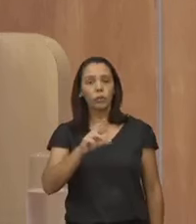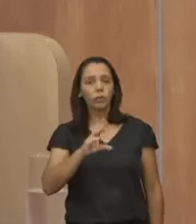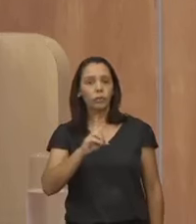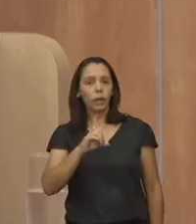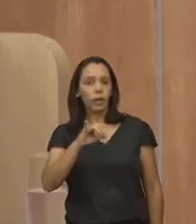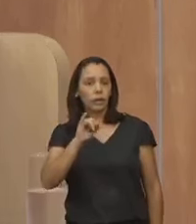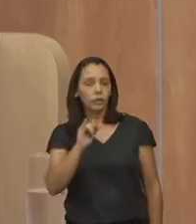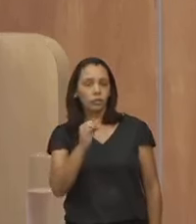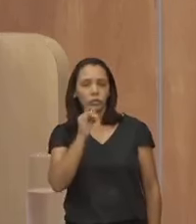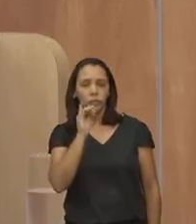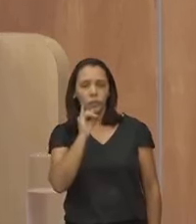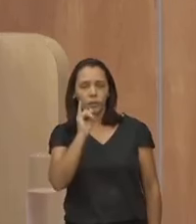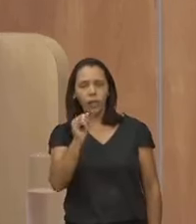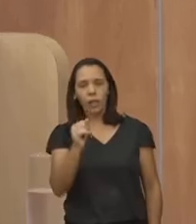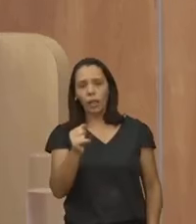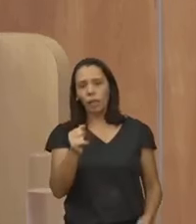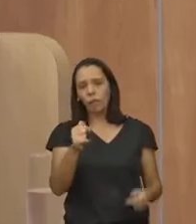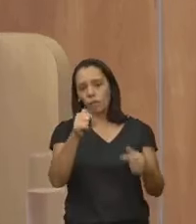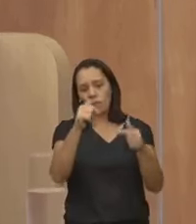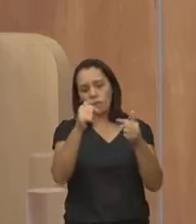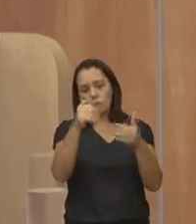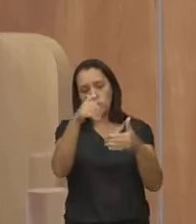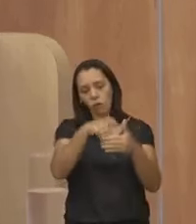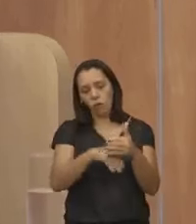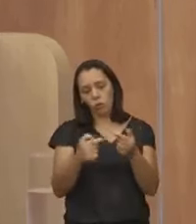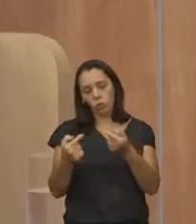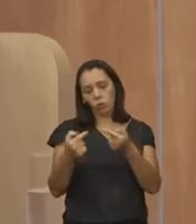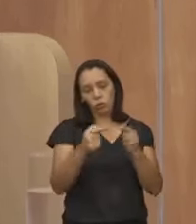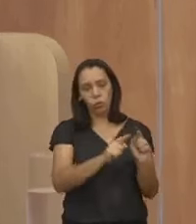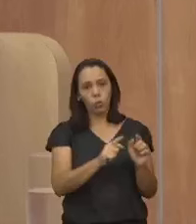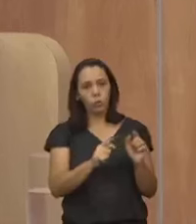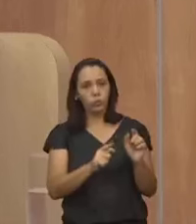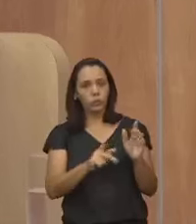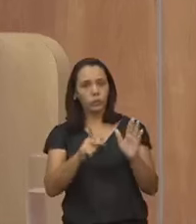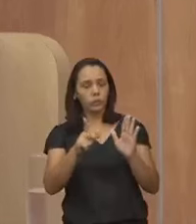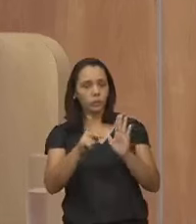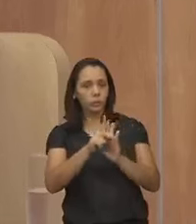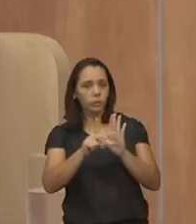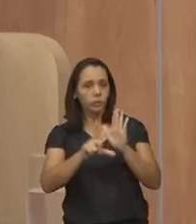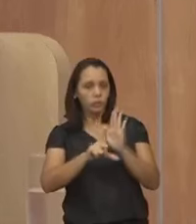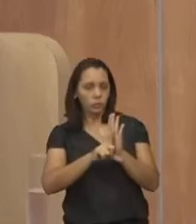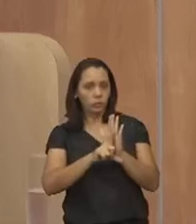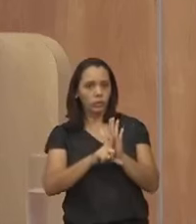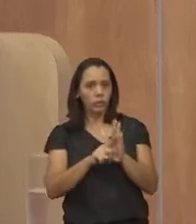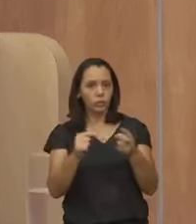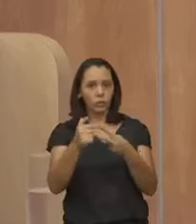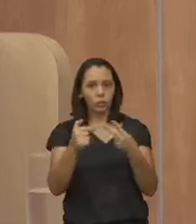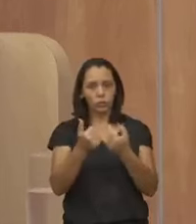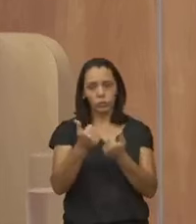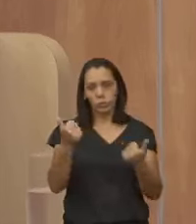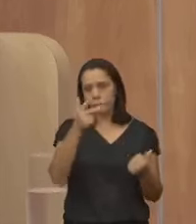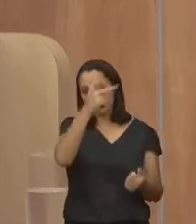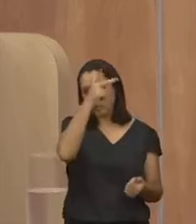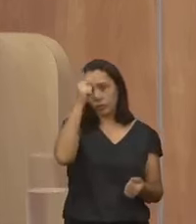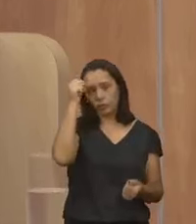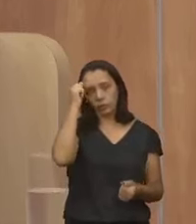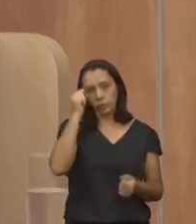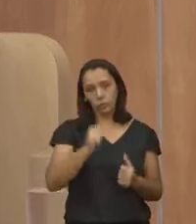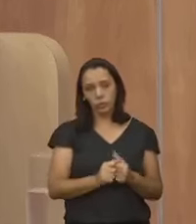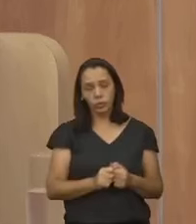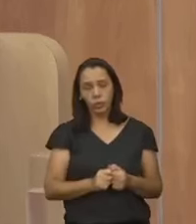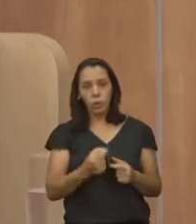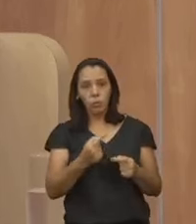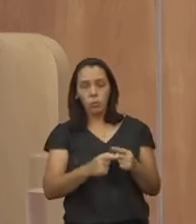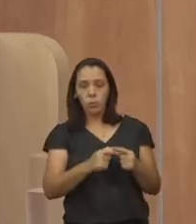votar contrário a esse projeto de lei de uma forma ampla, que envolve as duas subprefeituras, e aí você pega e fala hoje, porque